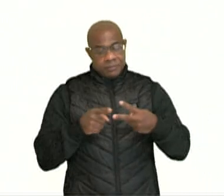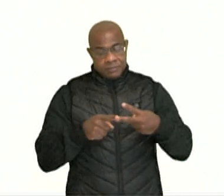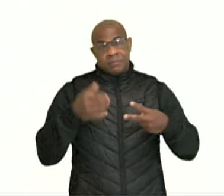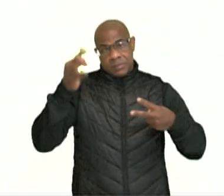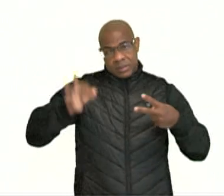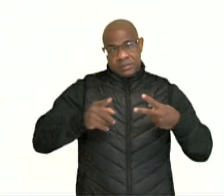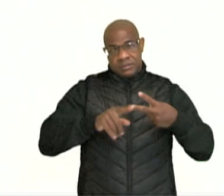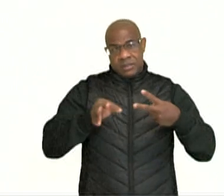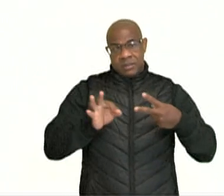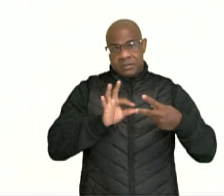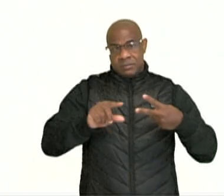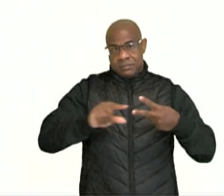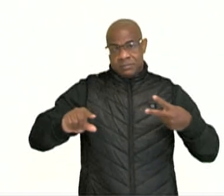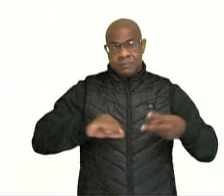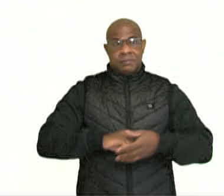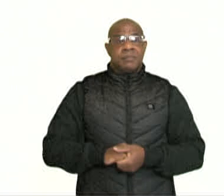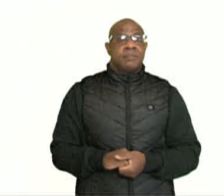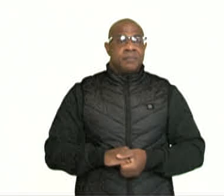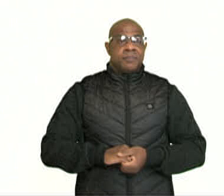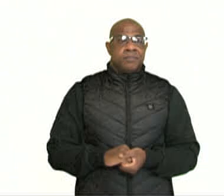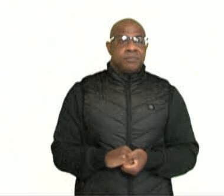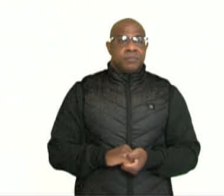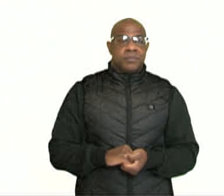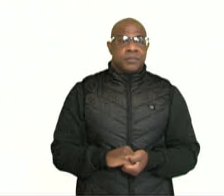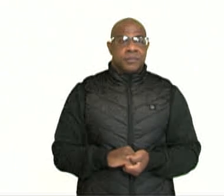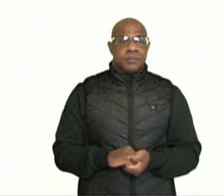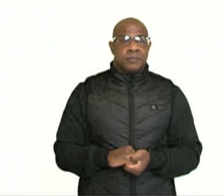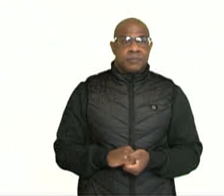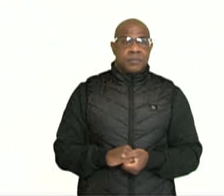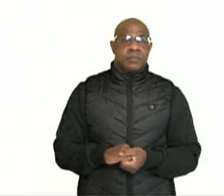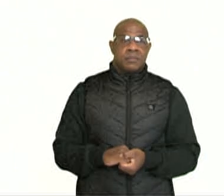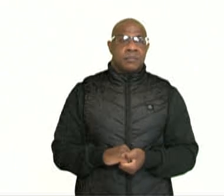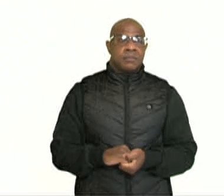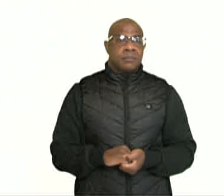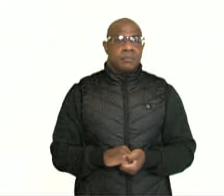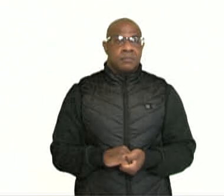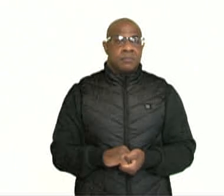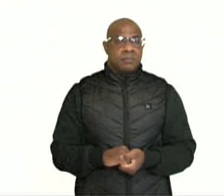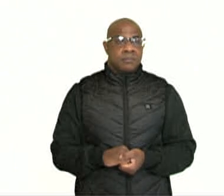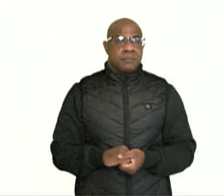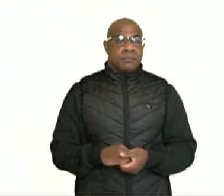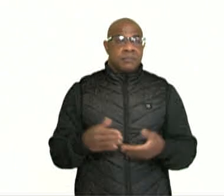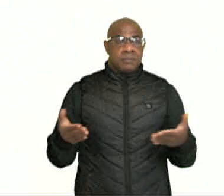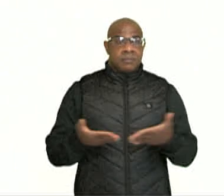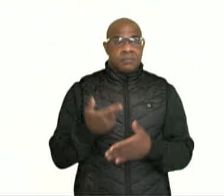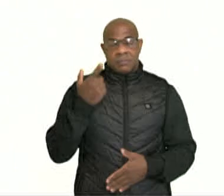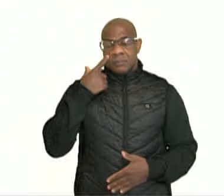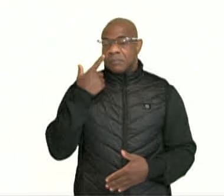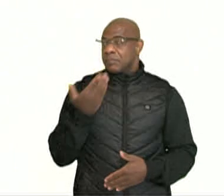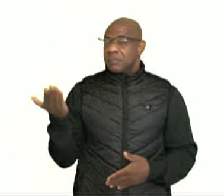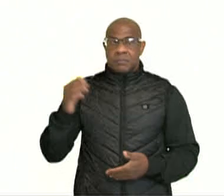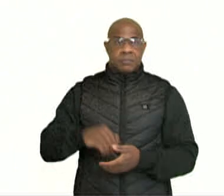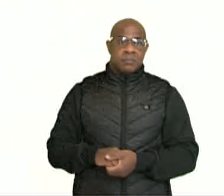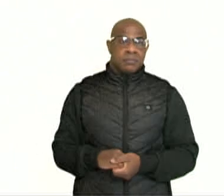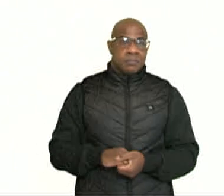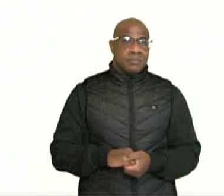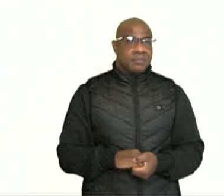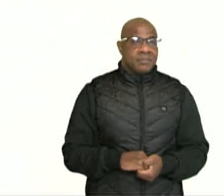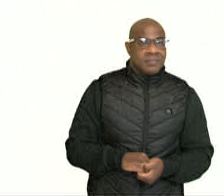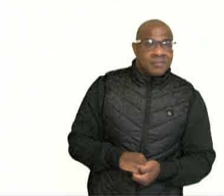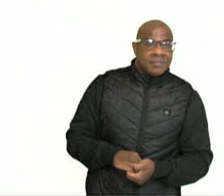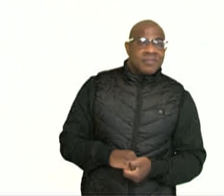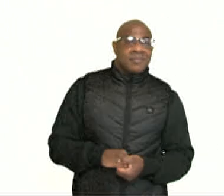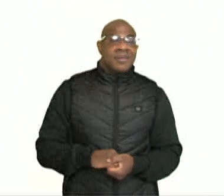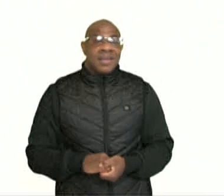adverbial temporal. Muito bem. Agora vamos observar aqui. Oração subordinada adverbial